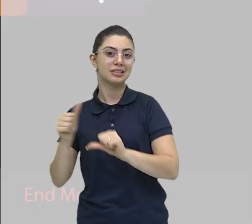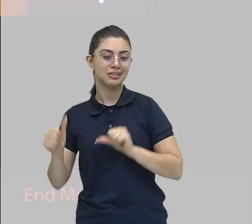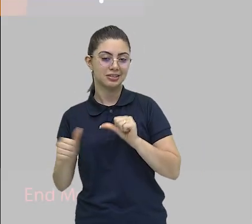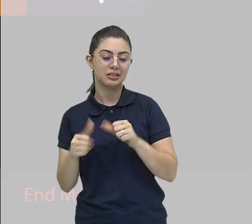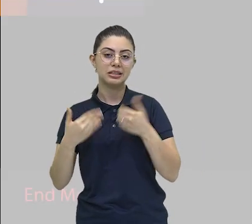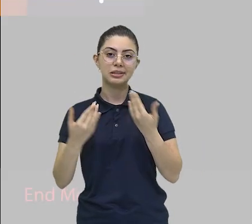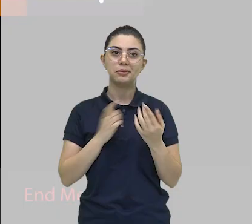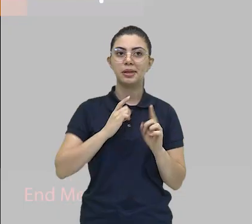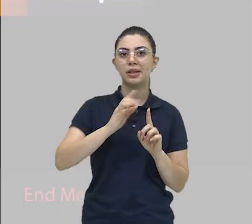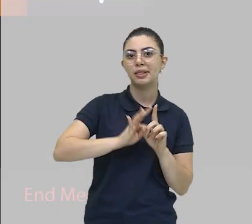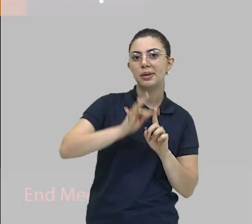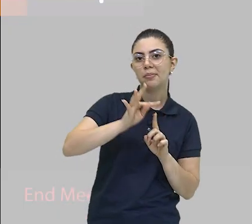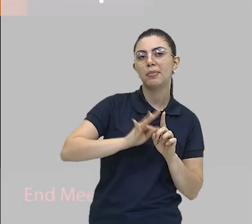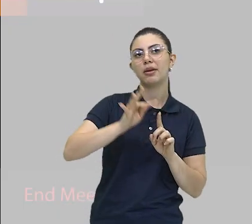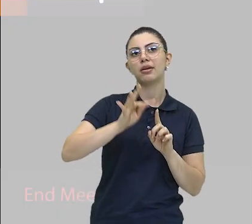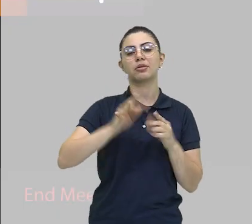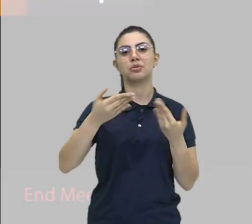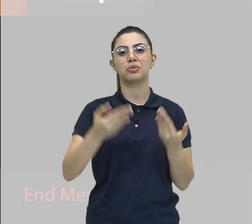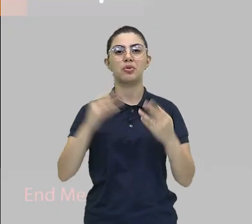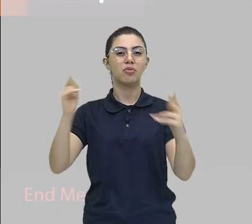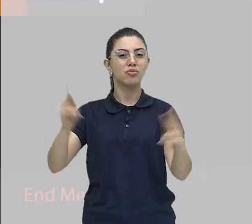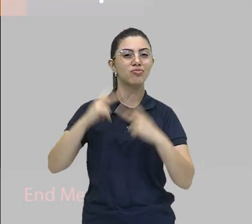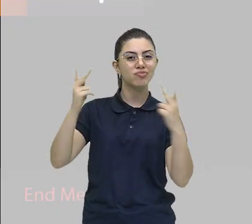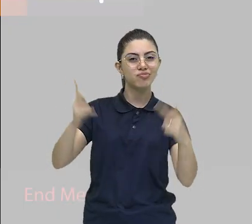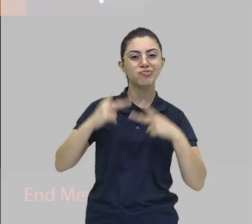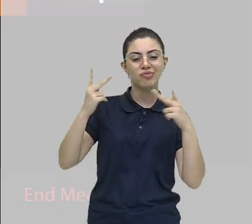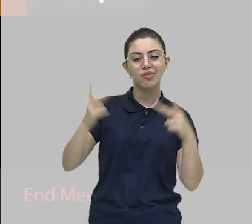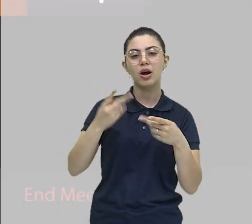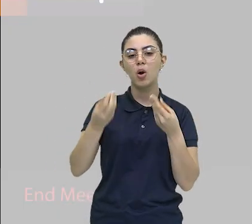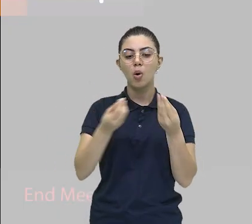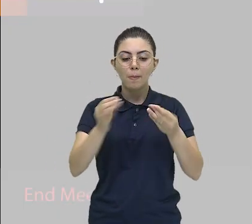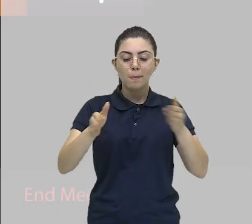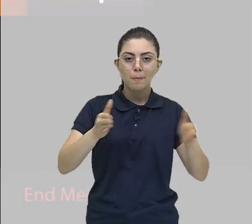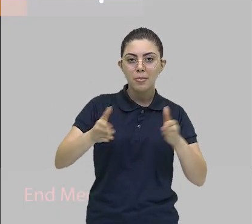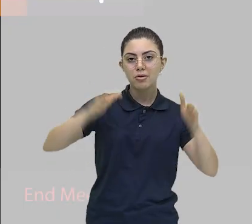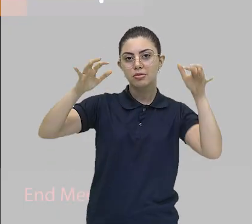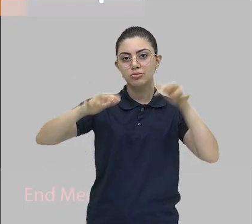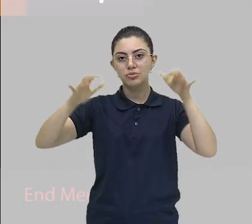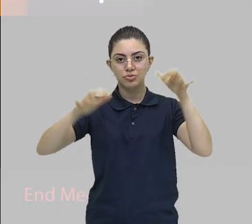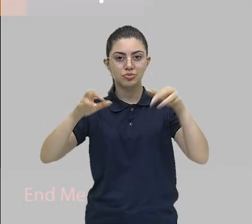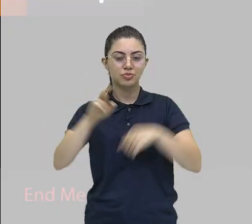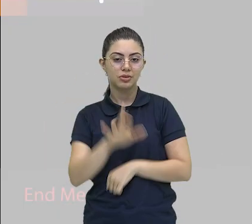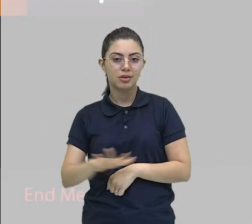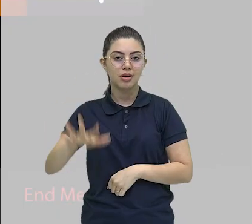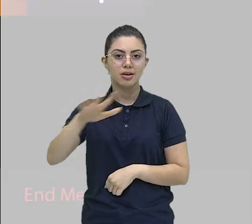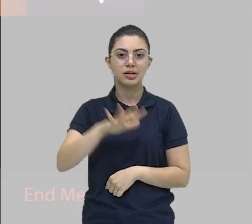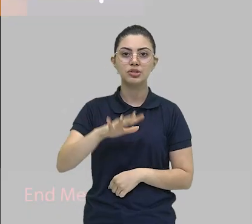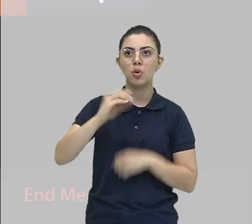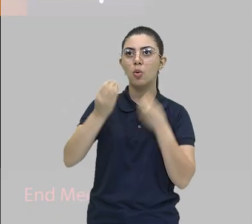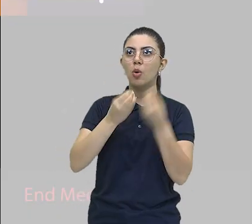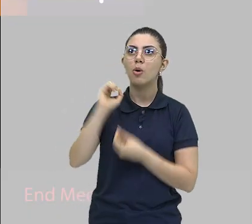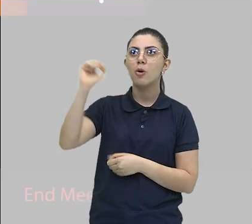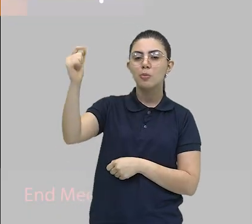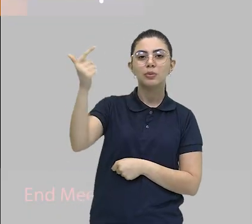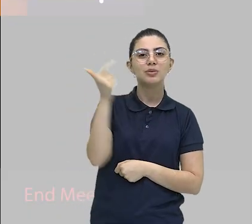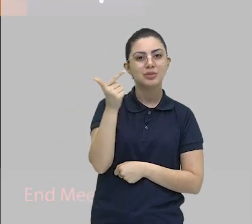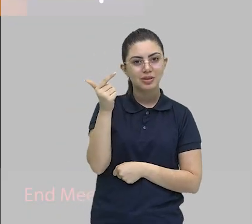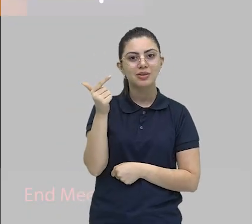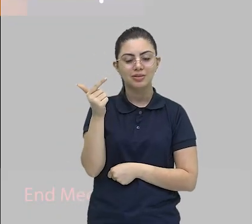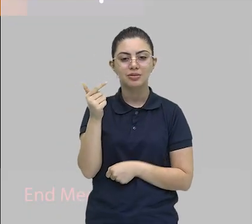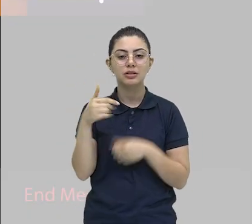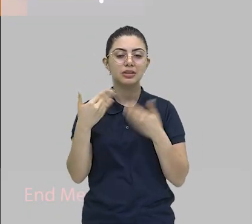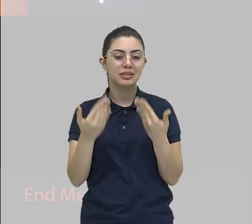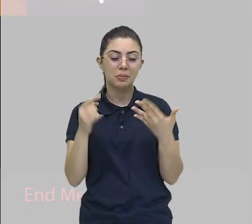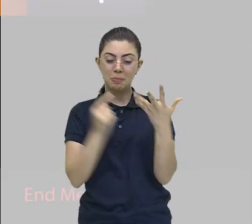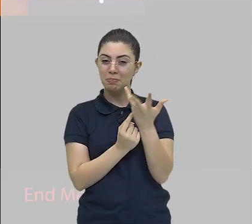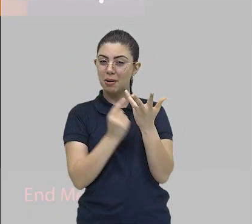de temperatura, de ventos, dos regimes de chuva, né, nas regiões, de luminosidade também. Todos esses